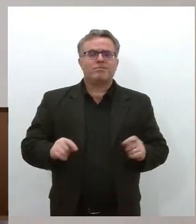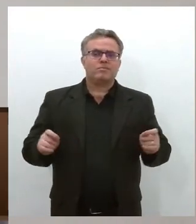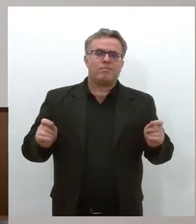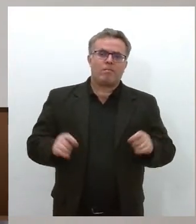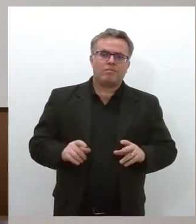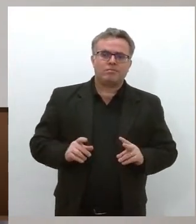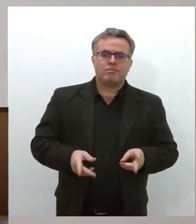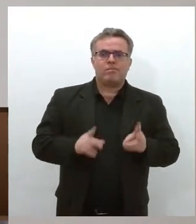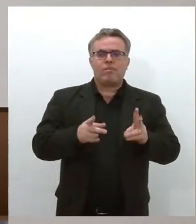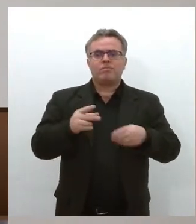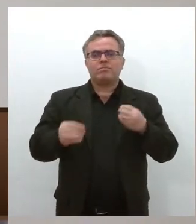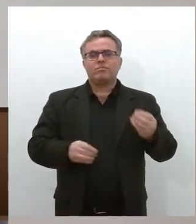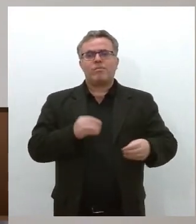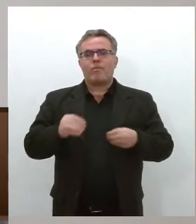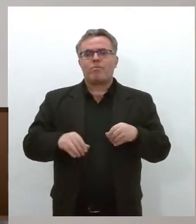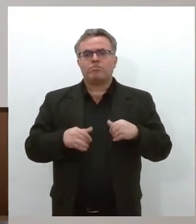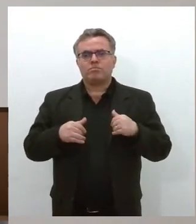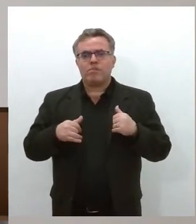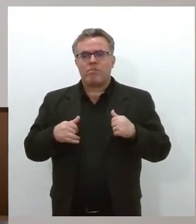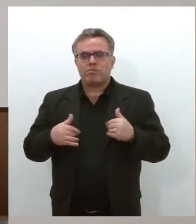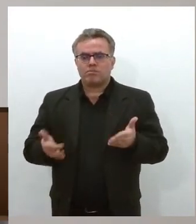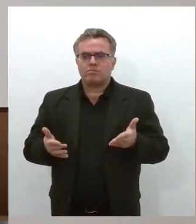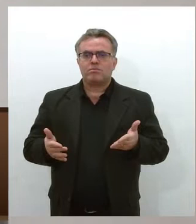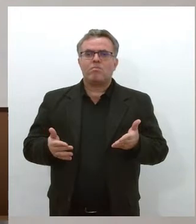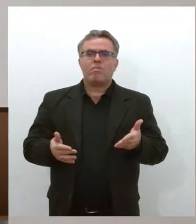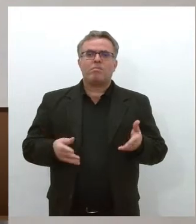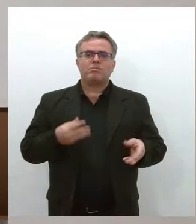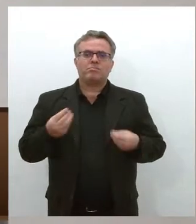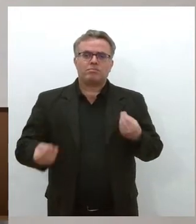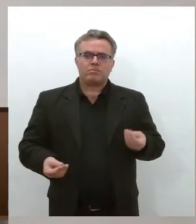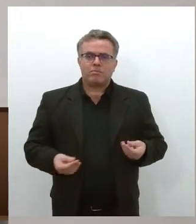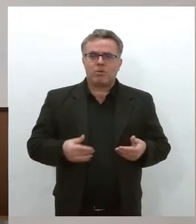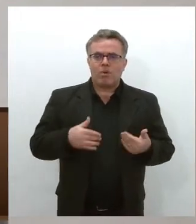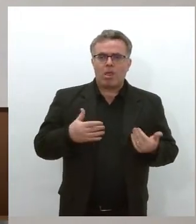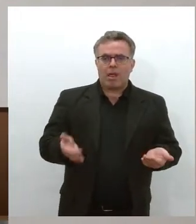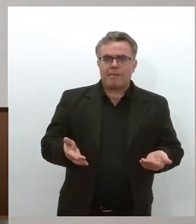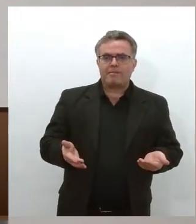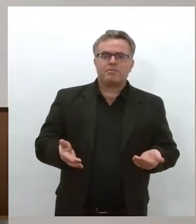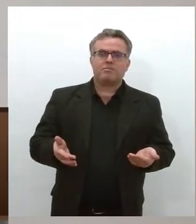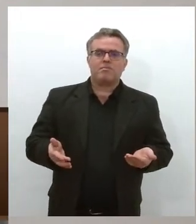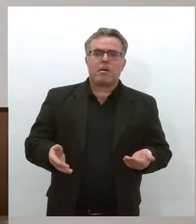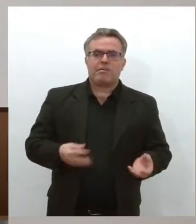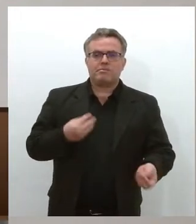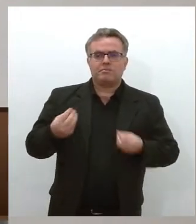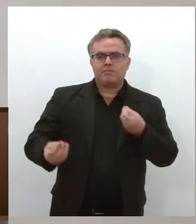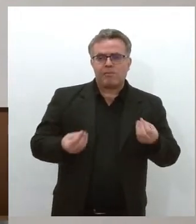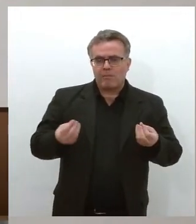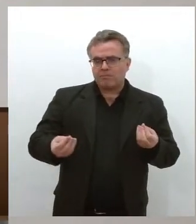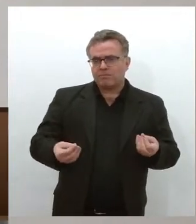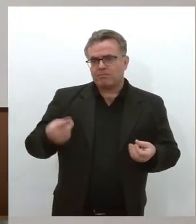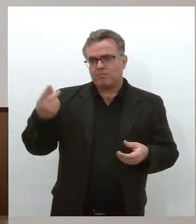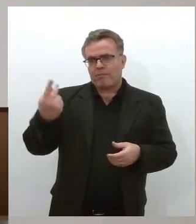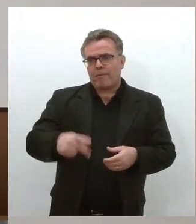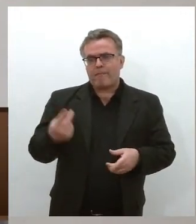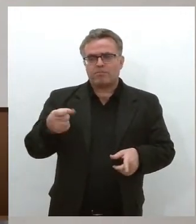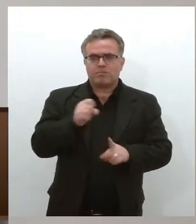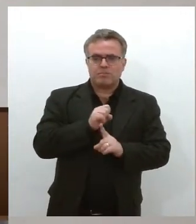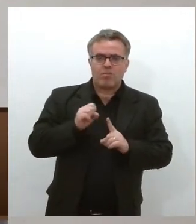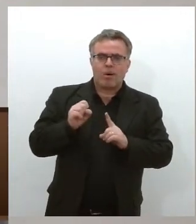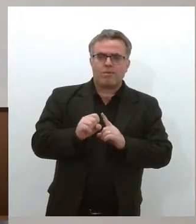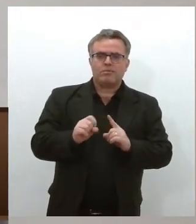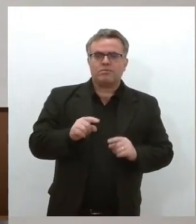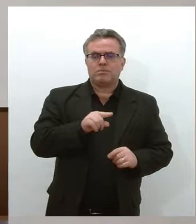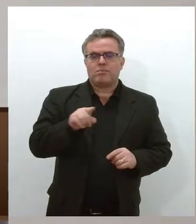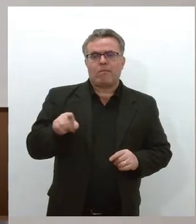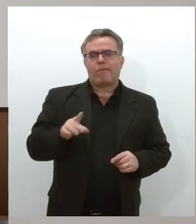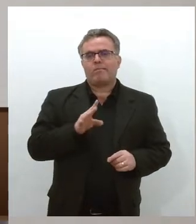propaganda eleitoral veiculada várias vezes ou a tempo hábil da sociedade, dos eleitores conhecerem essas mulheres,